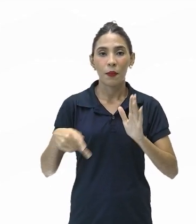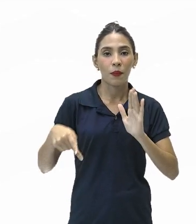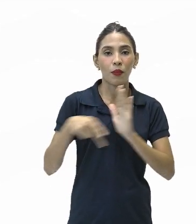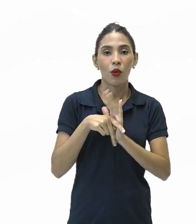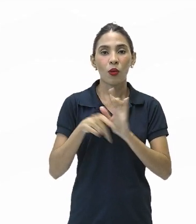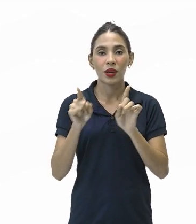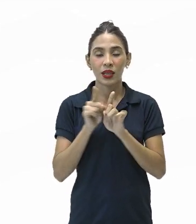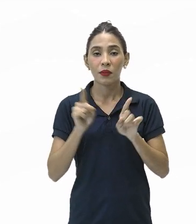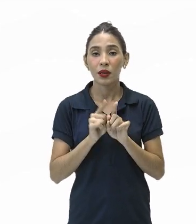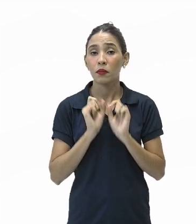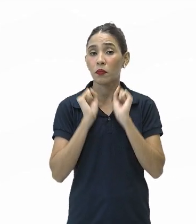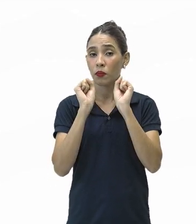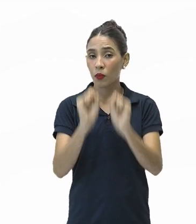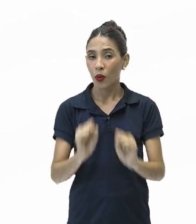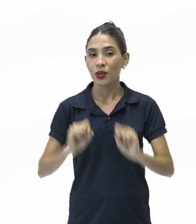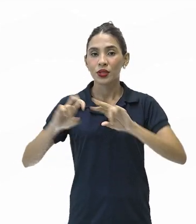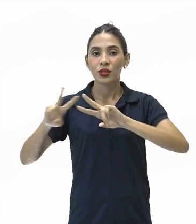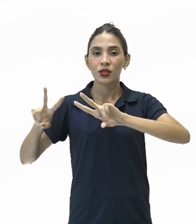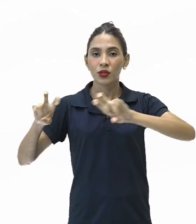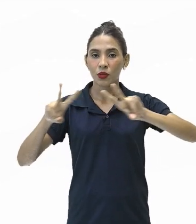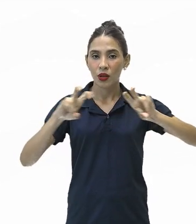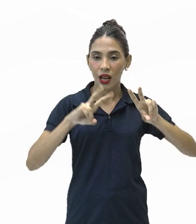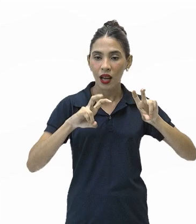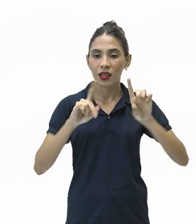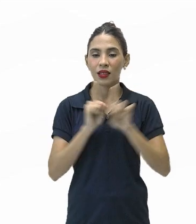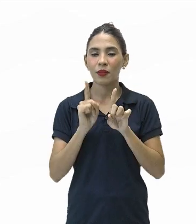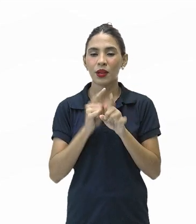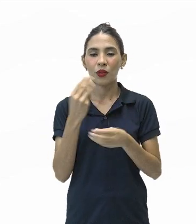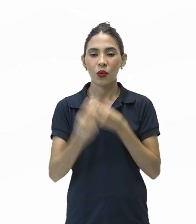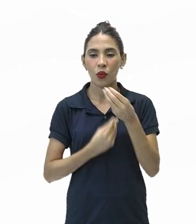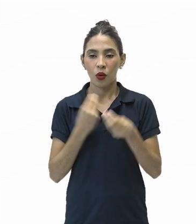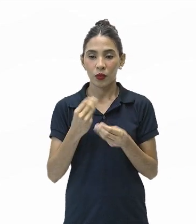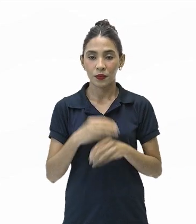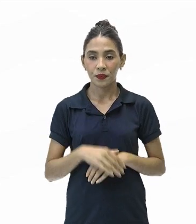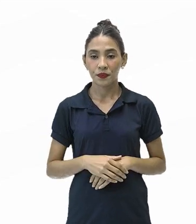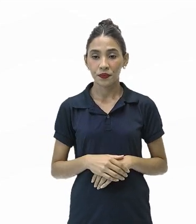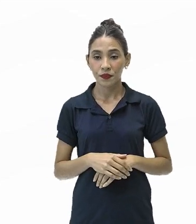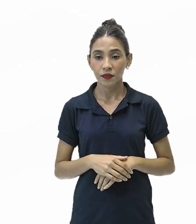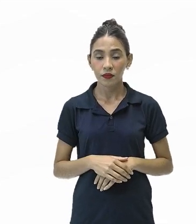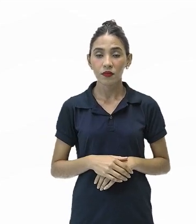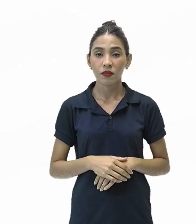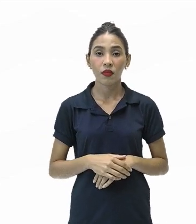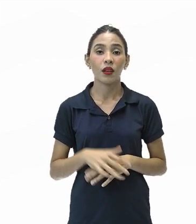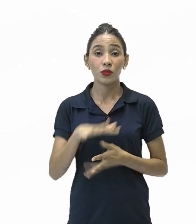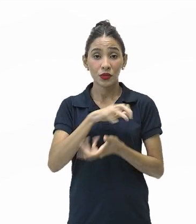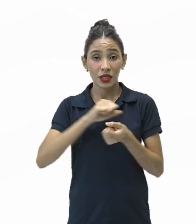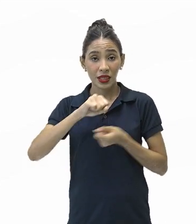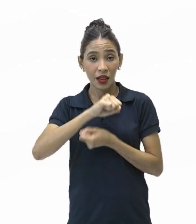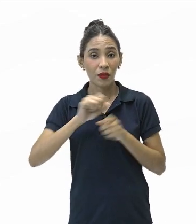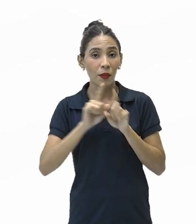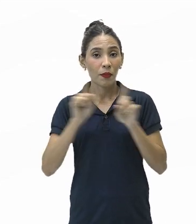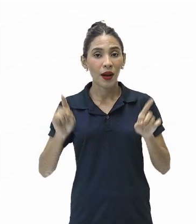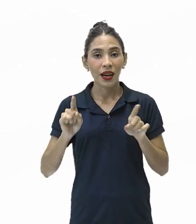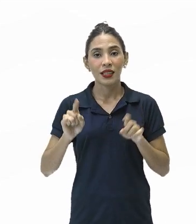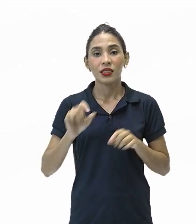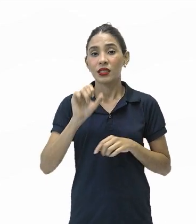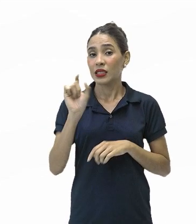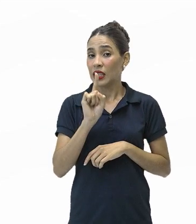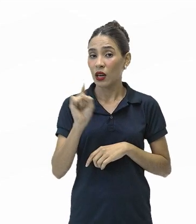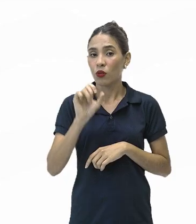né, intacta, ela pode ser explorada de certa forma, né, de forma sustentável, mas não